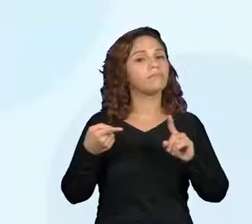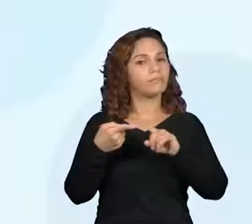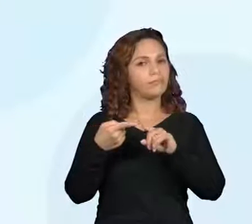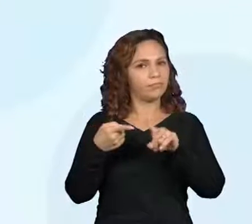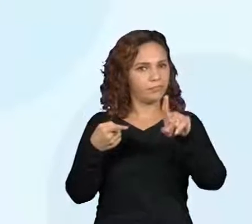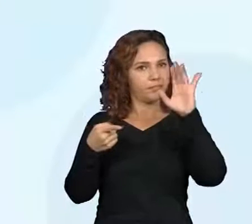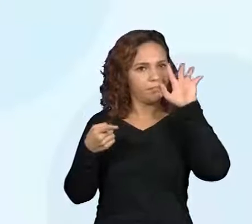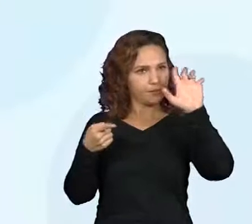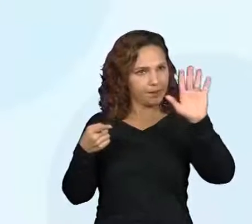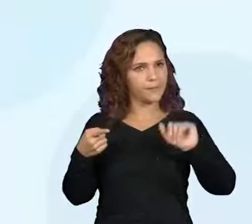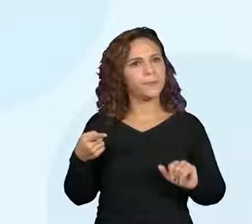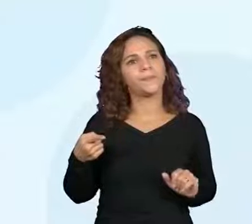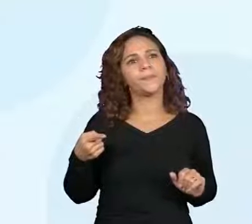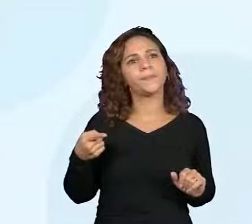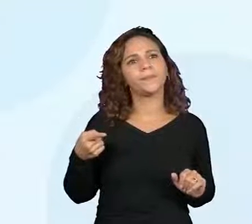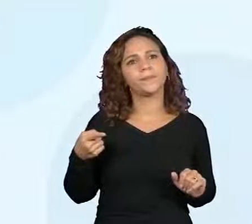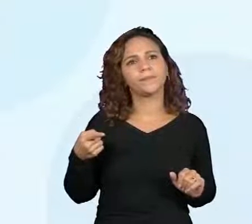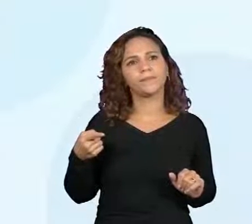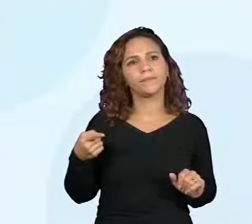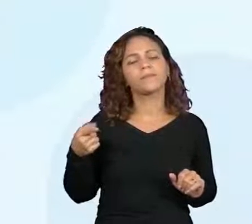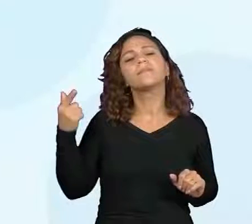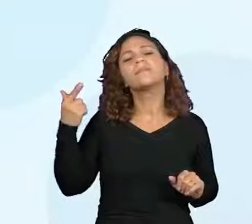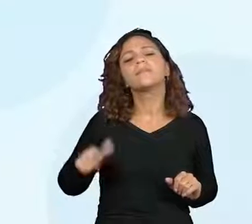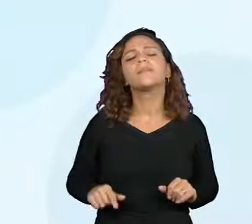sobre isso.